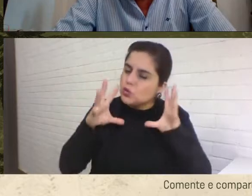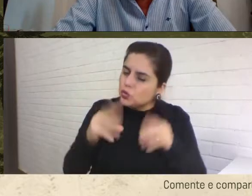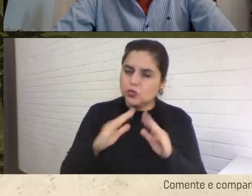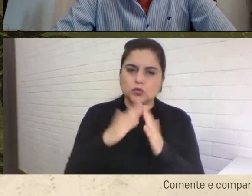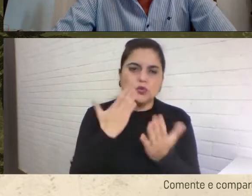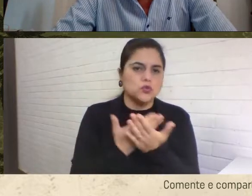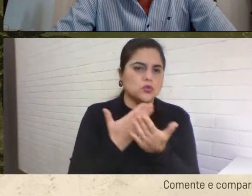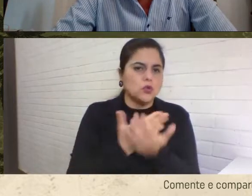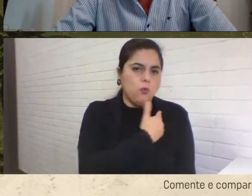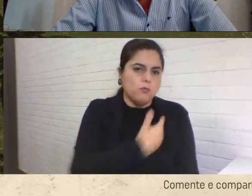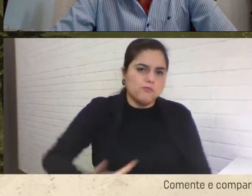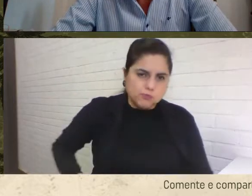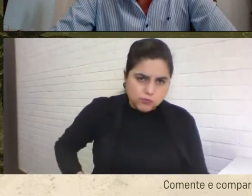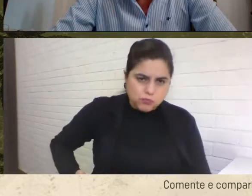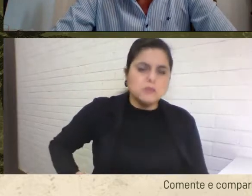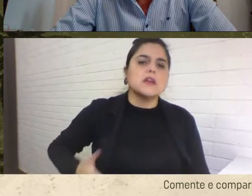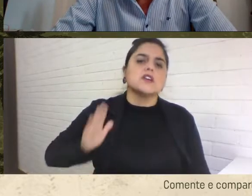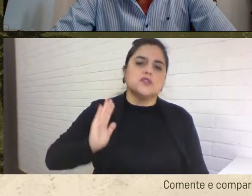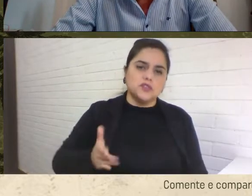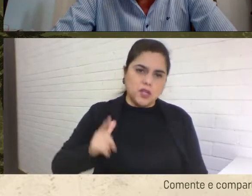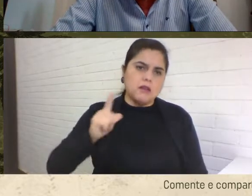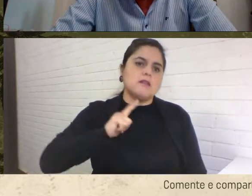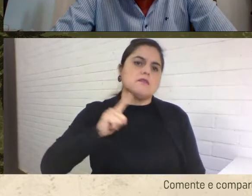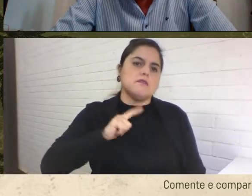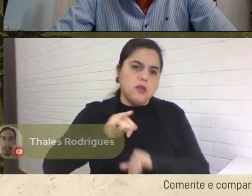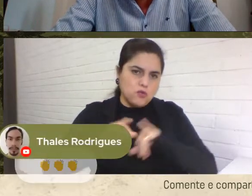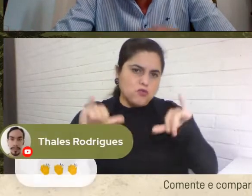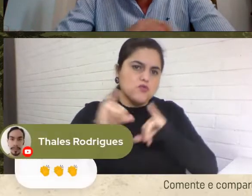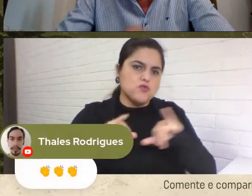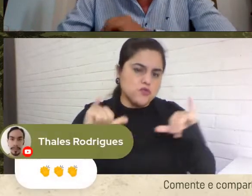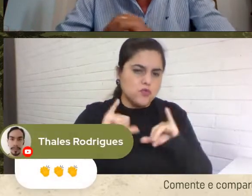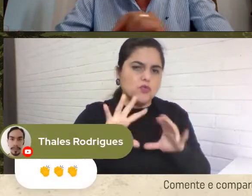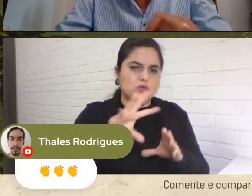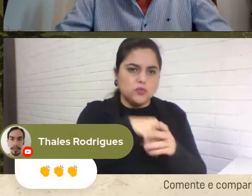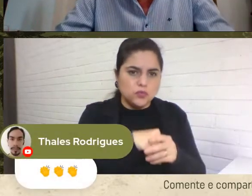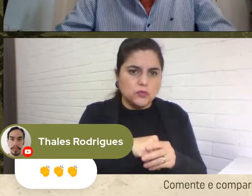públicas, que é um programa muito interessante,